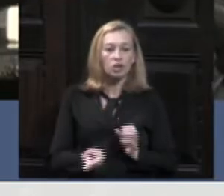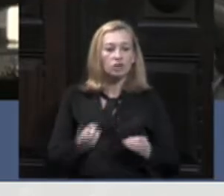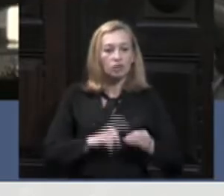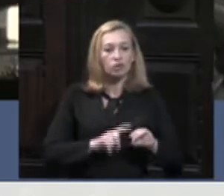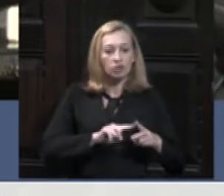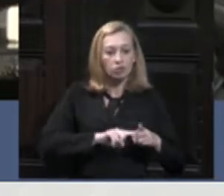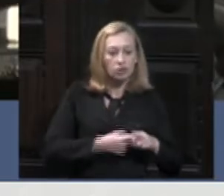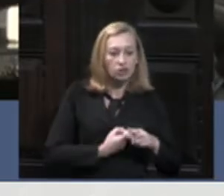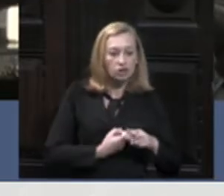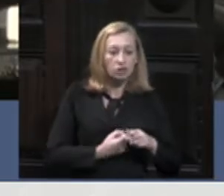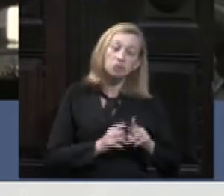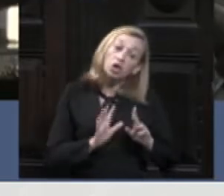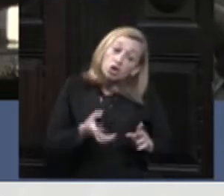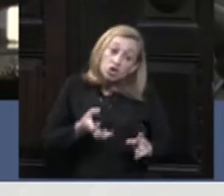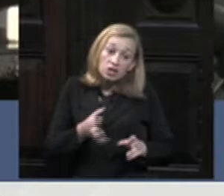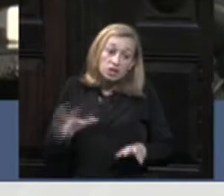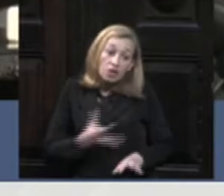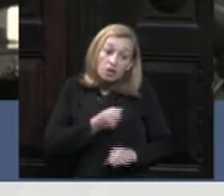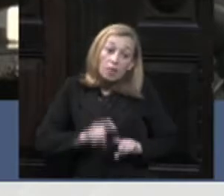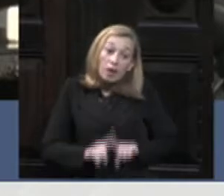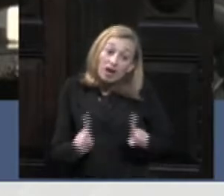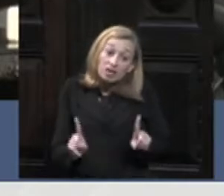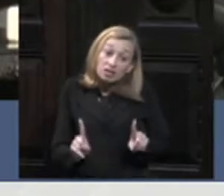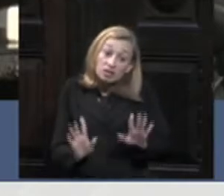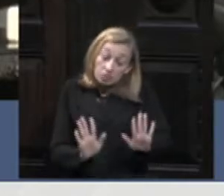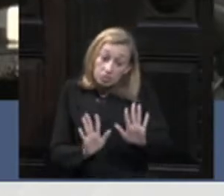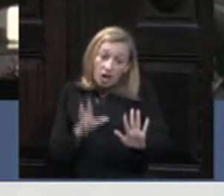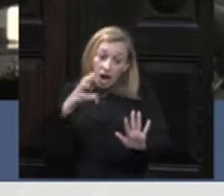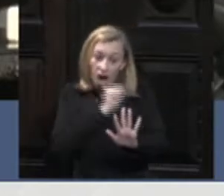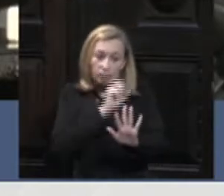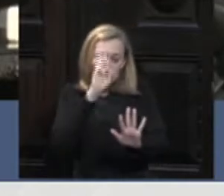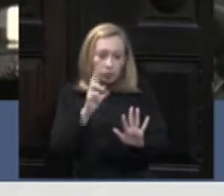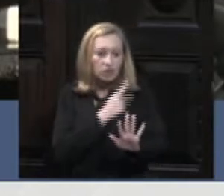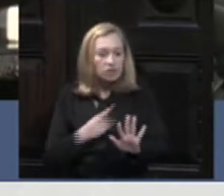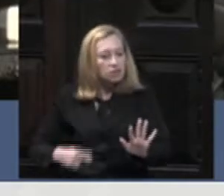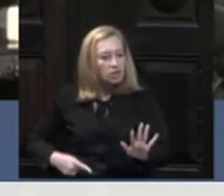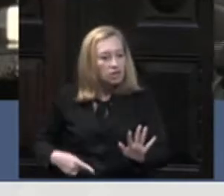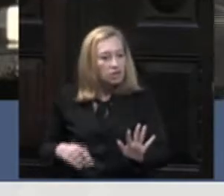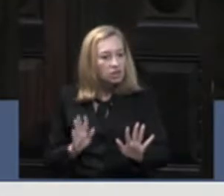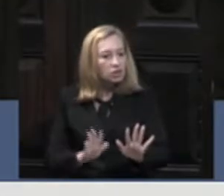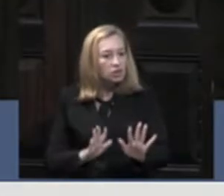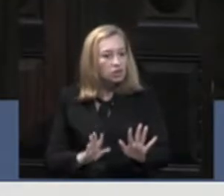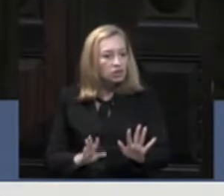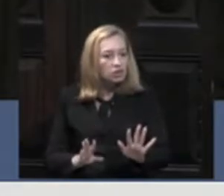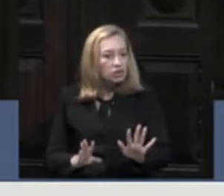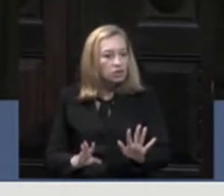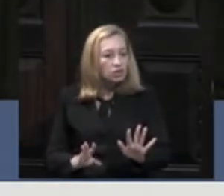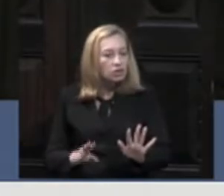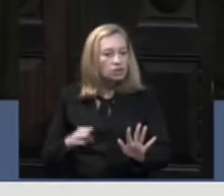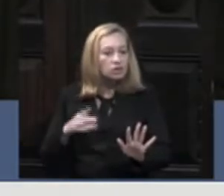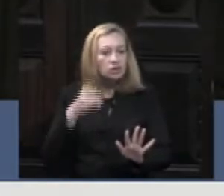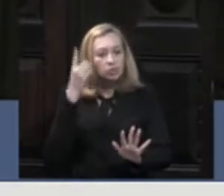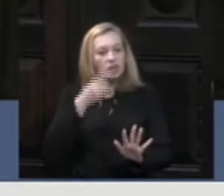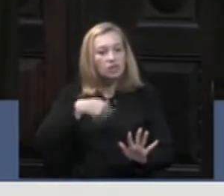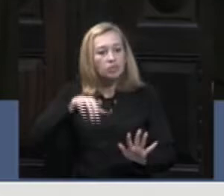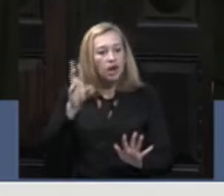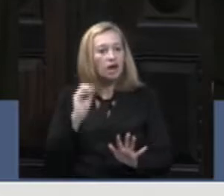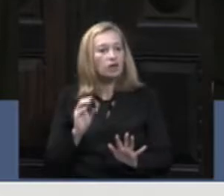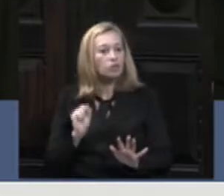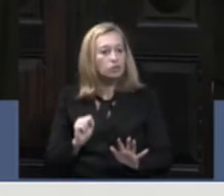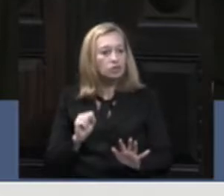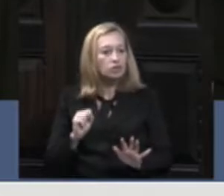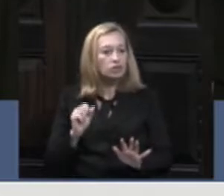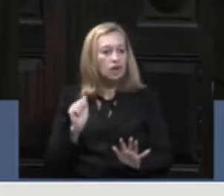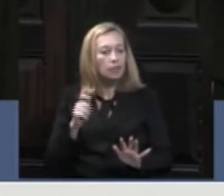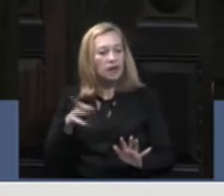salvar, mas... Só rapidamente, senhor presidente, a emenda do deputado Marcos Abraão, não é isso? Só para ficar